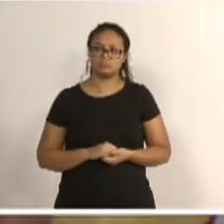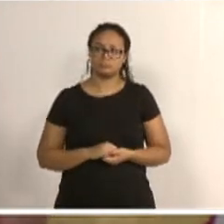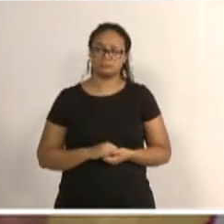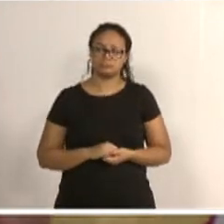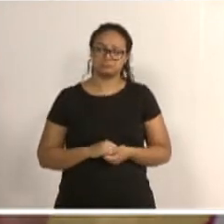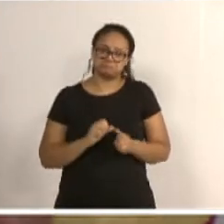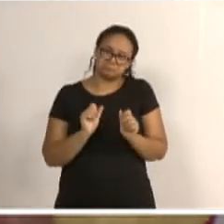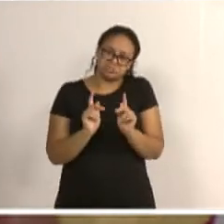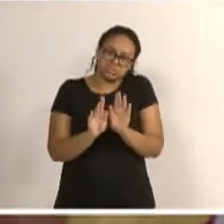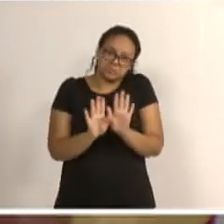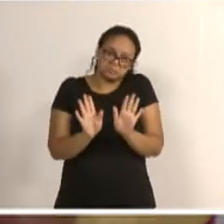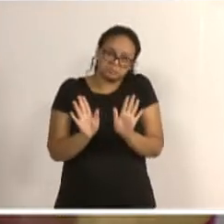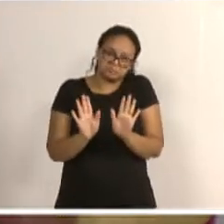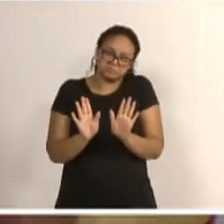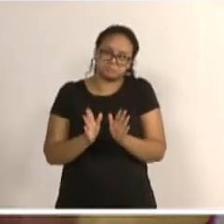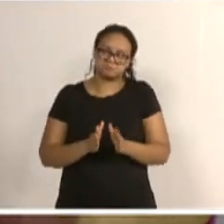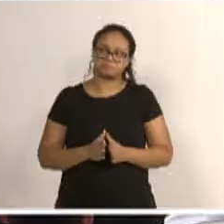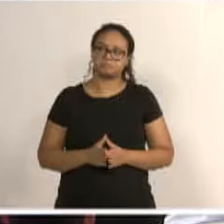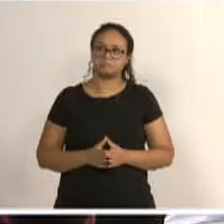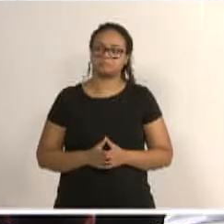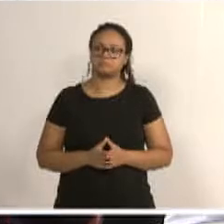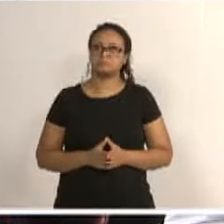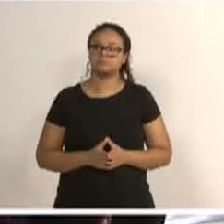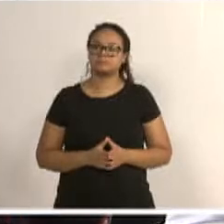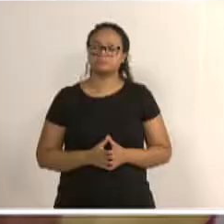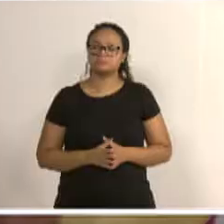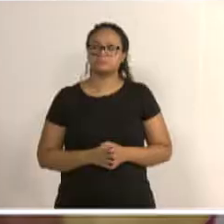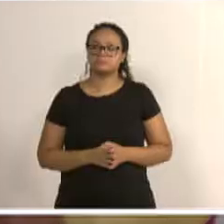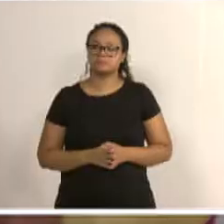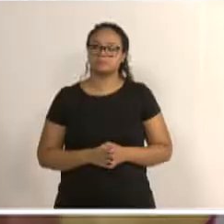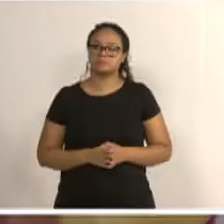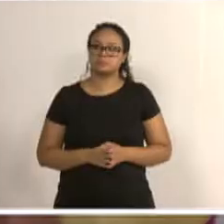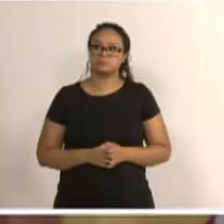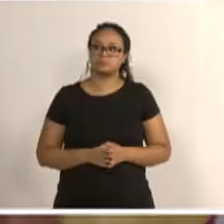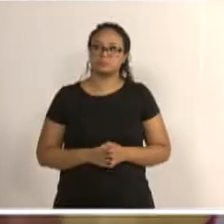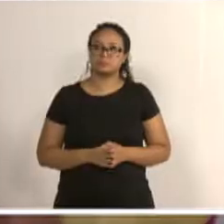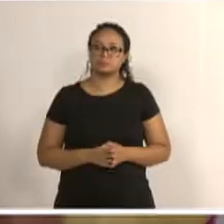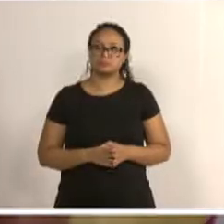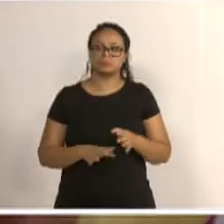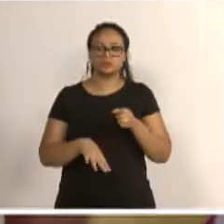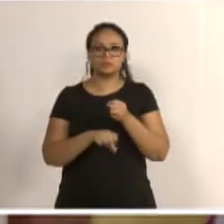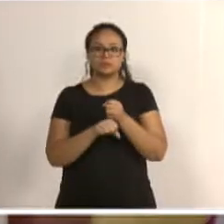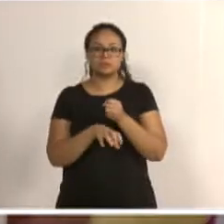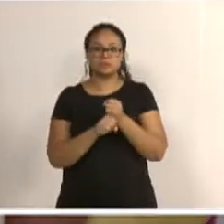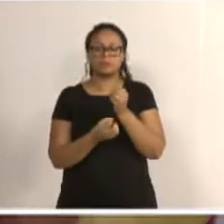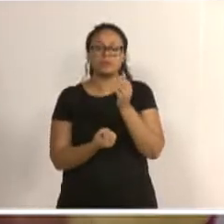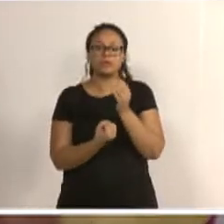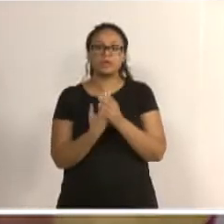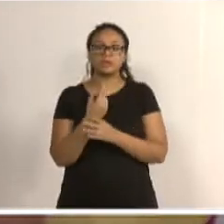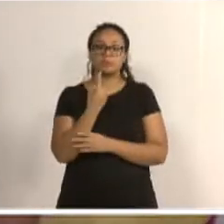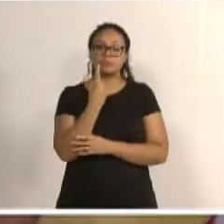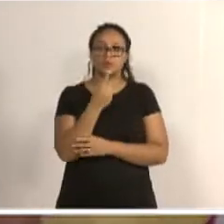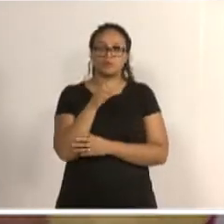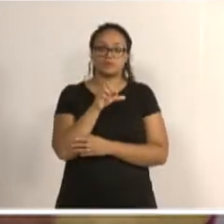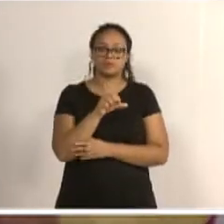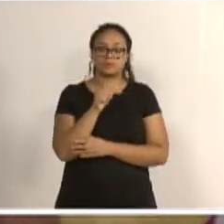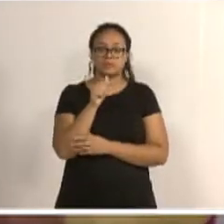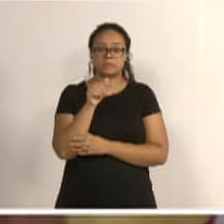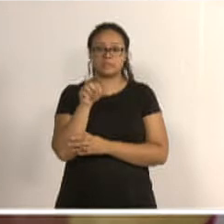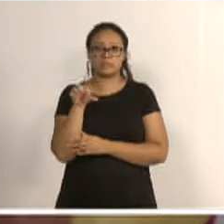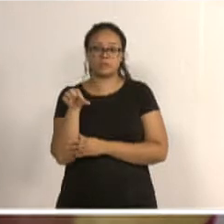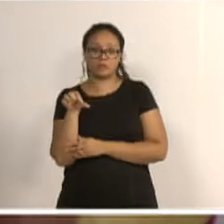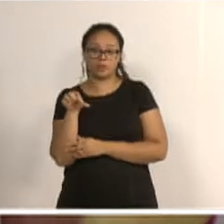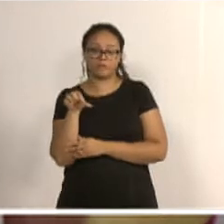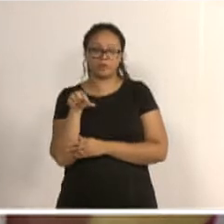Ok, se o senhor já tem o retorno. Assim, o CETERB foi criado em 1979, na primeira gestão